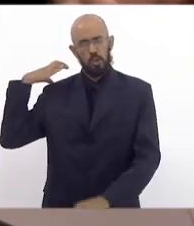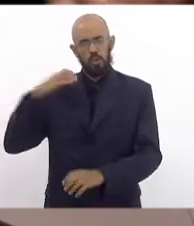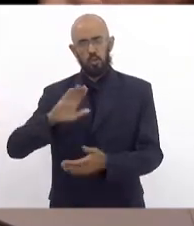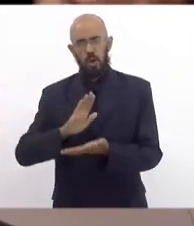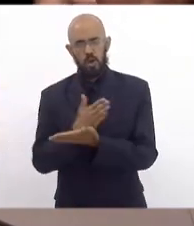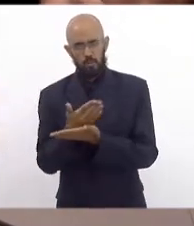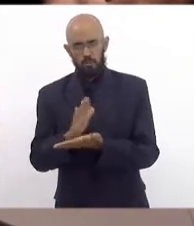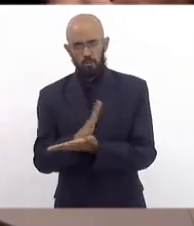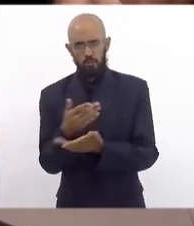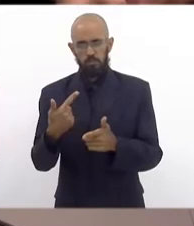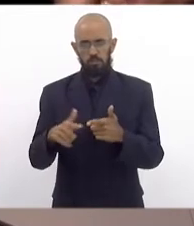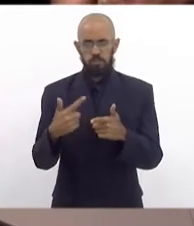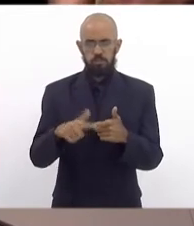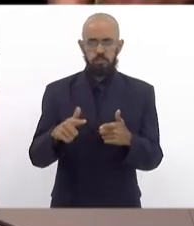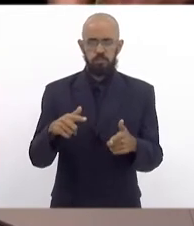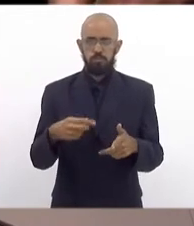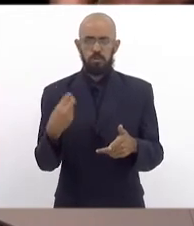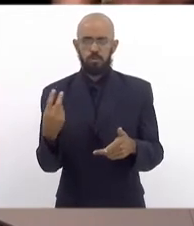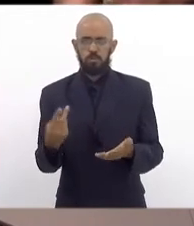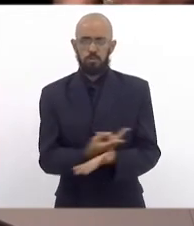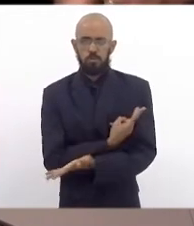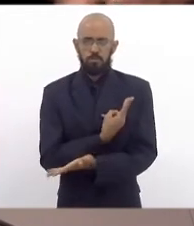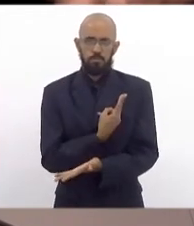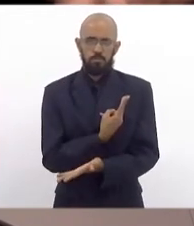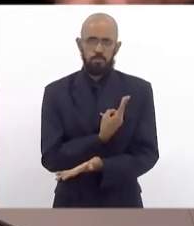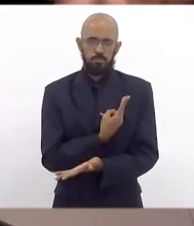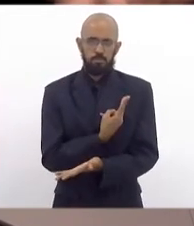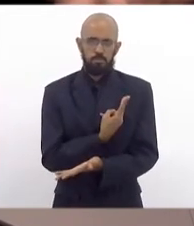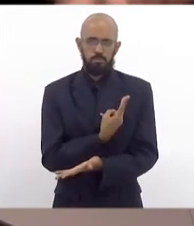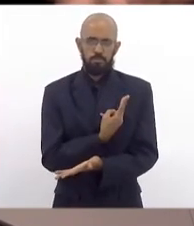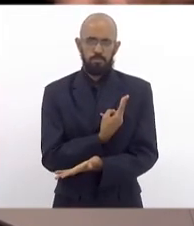problemas que a gente ouvia que aconteceram